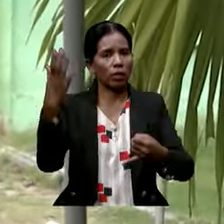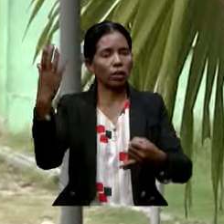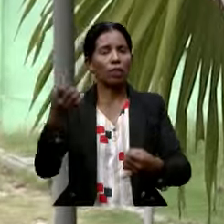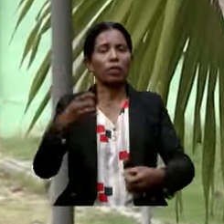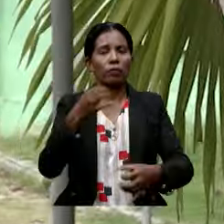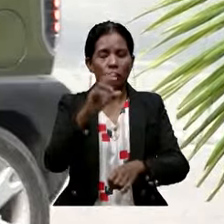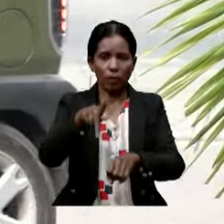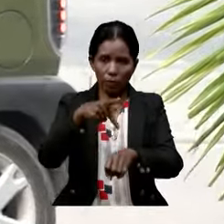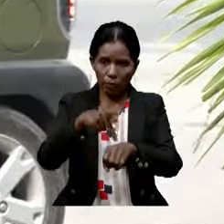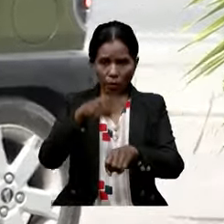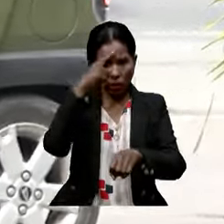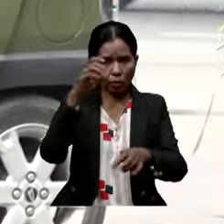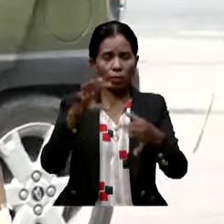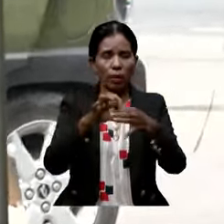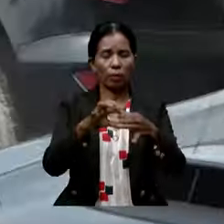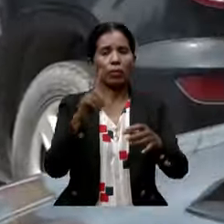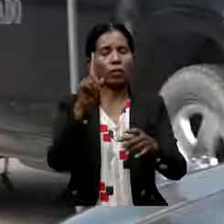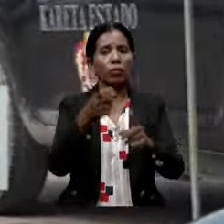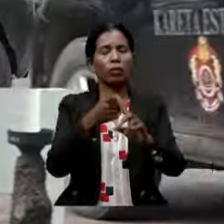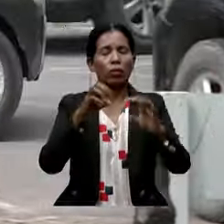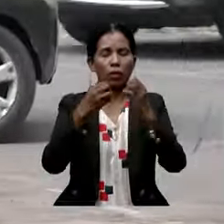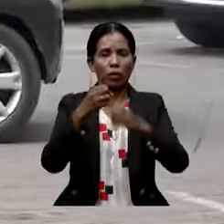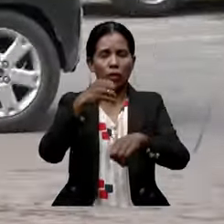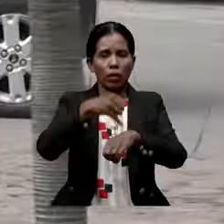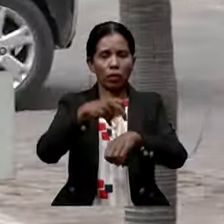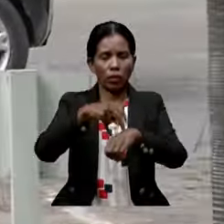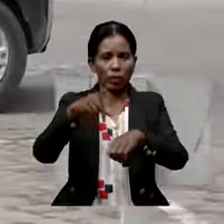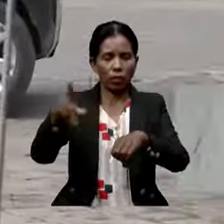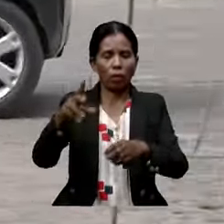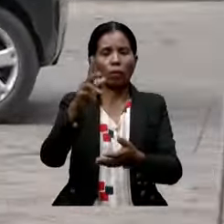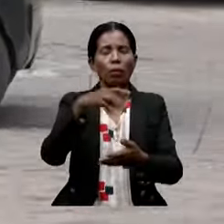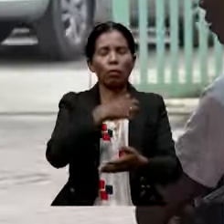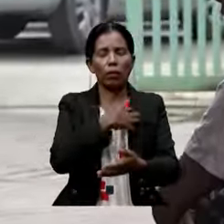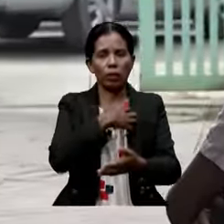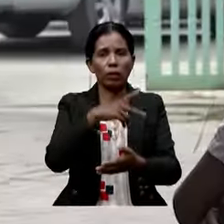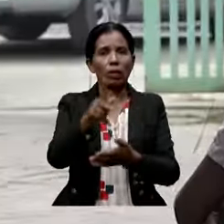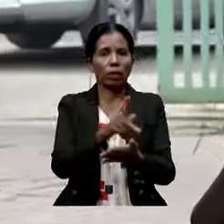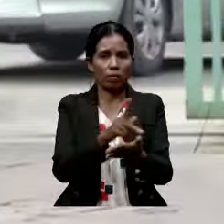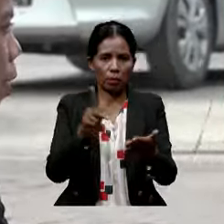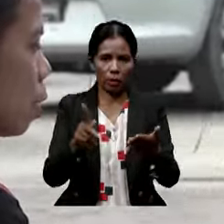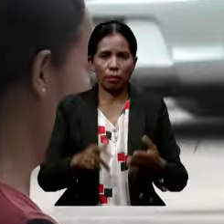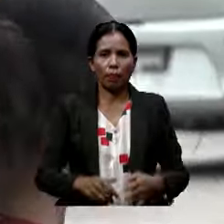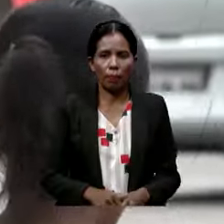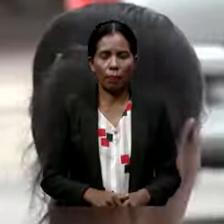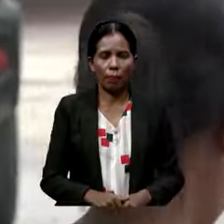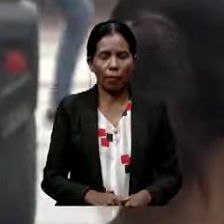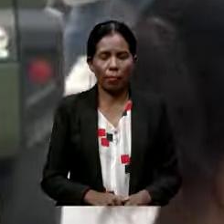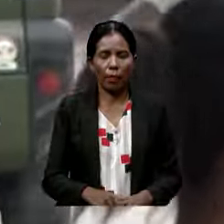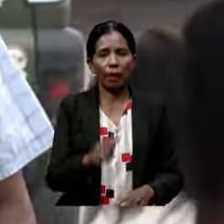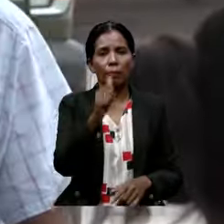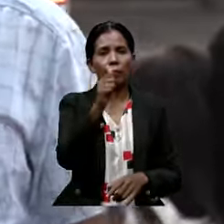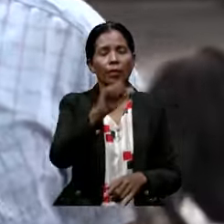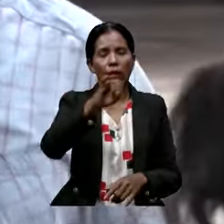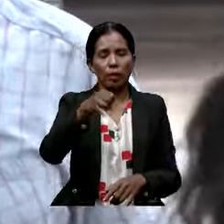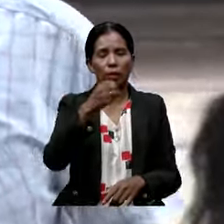tamba arguido, né? Nular membro ida si Organização Internacional Polícia Criminal, ka Interpol. Ao ajilu